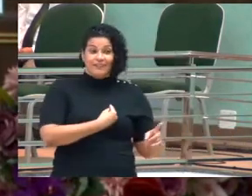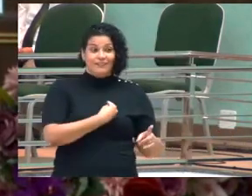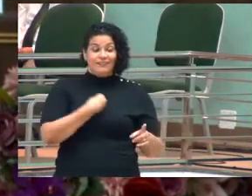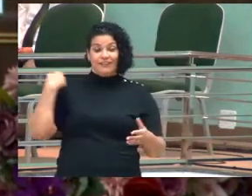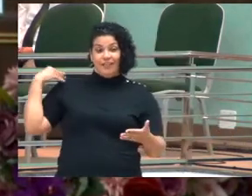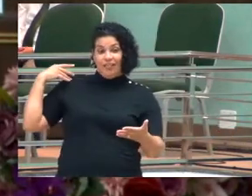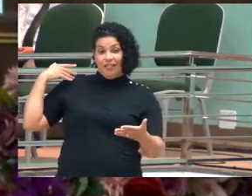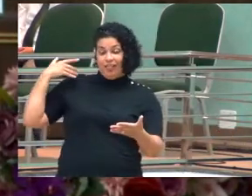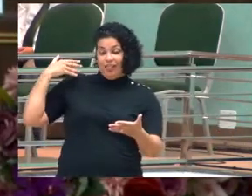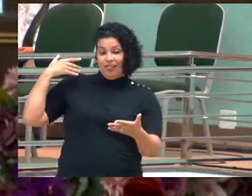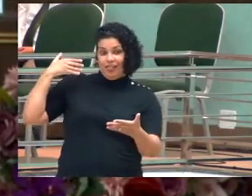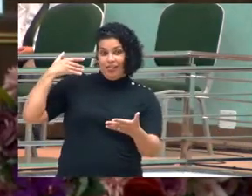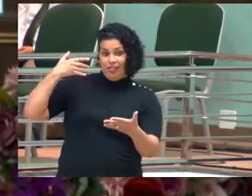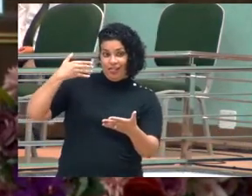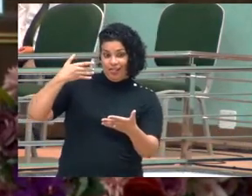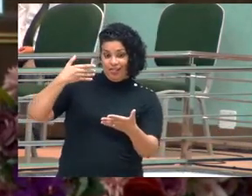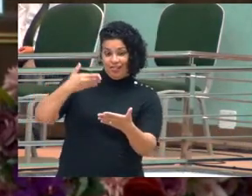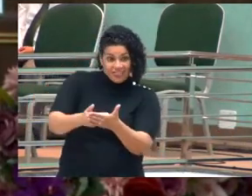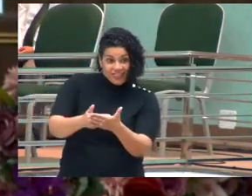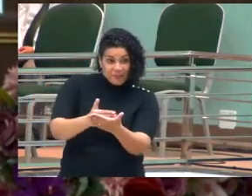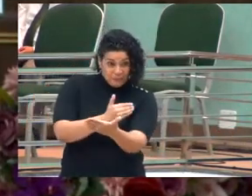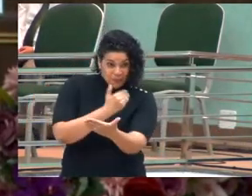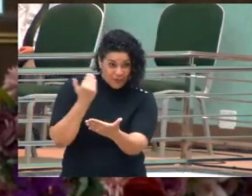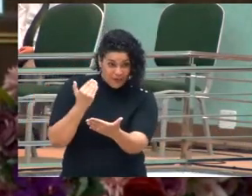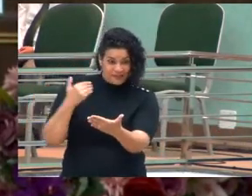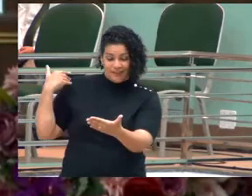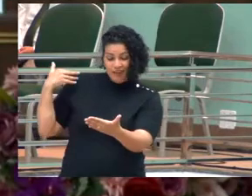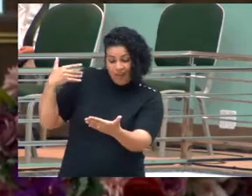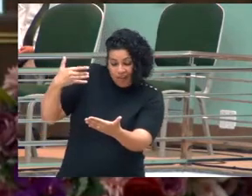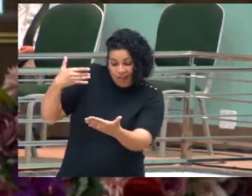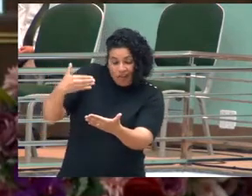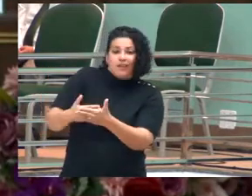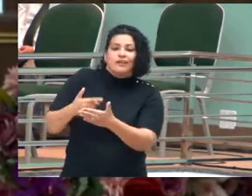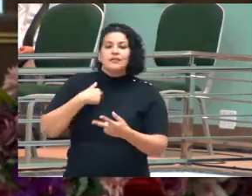vigorosamente a mensagem que me foi confiada: